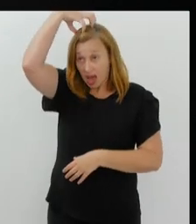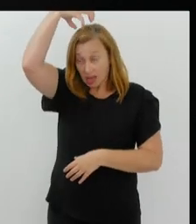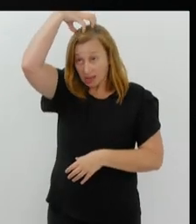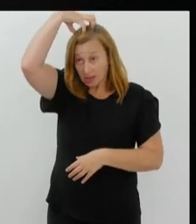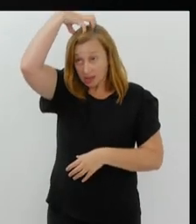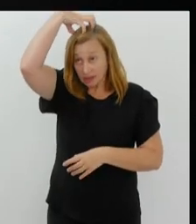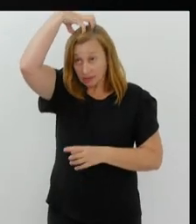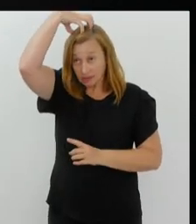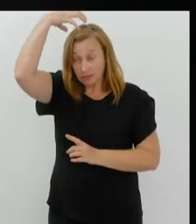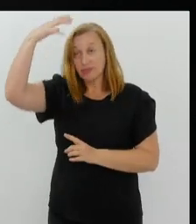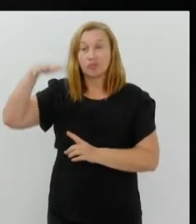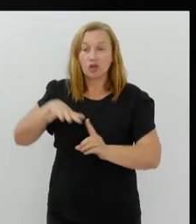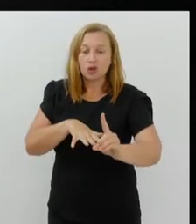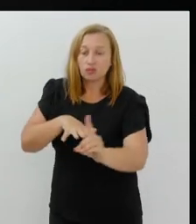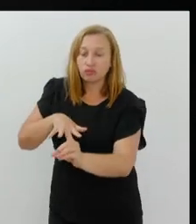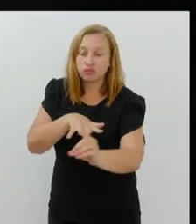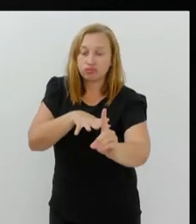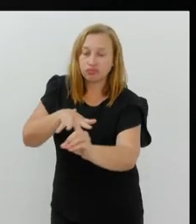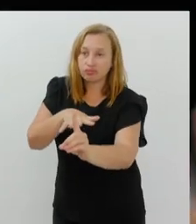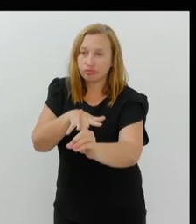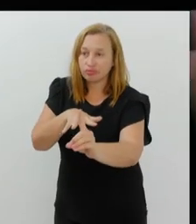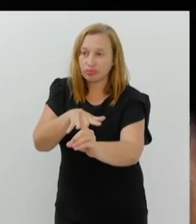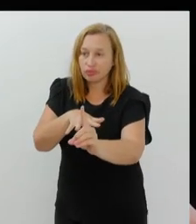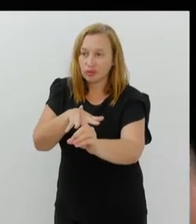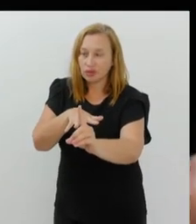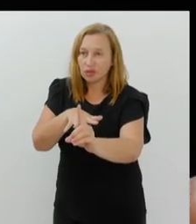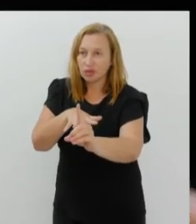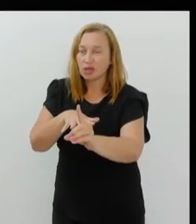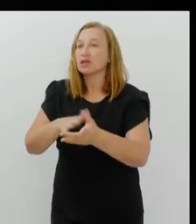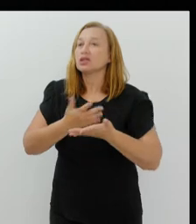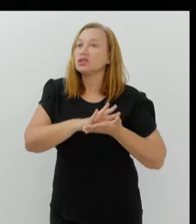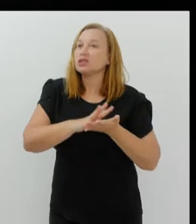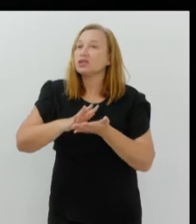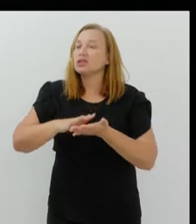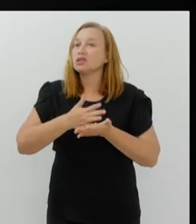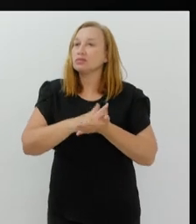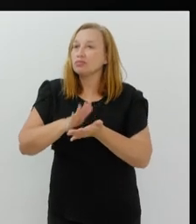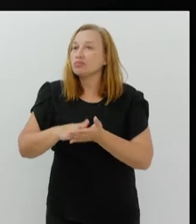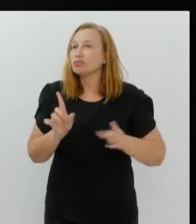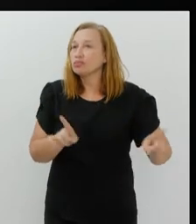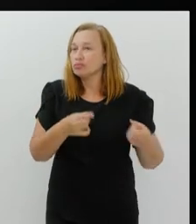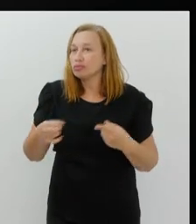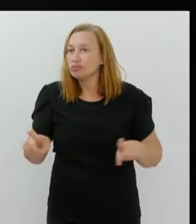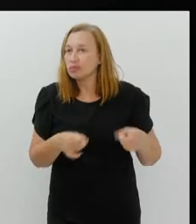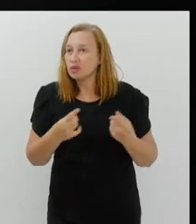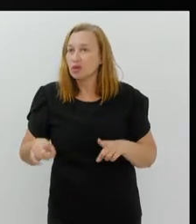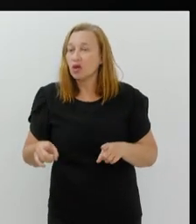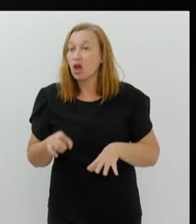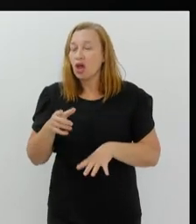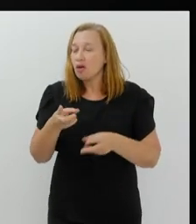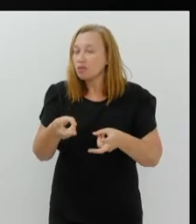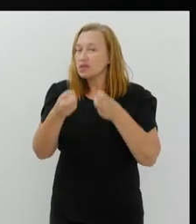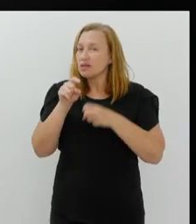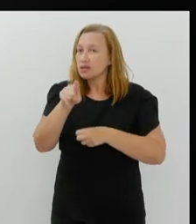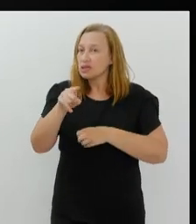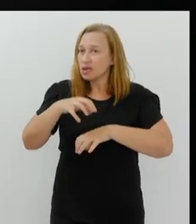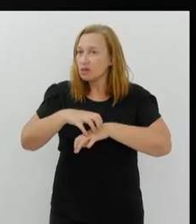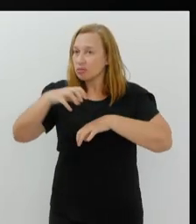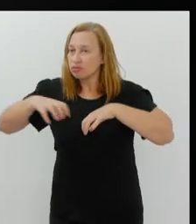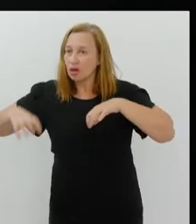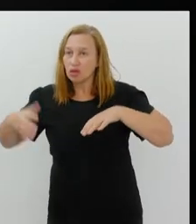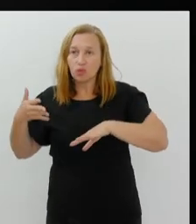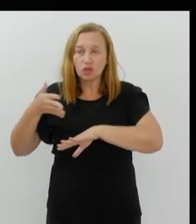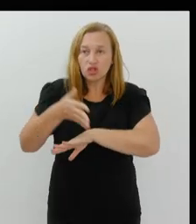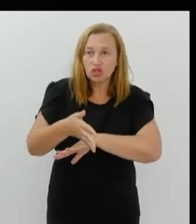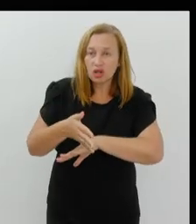da Unidos do Porto da Pedra, que é a escola que eu milito há 3 anos, né? E eu reparo que você, quando chega na quadra, né, você faz